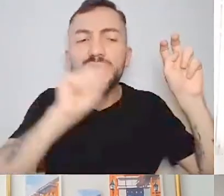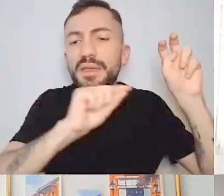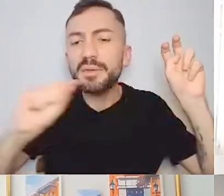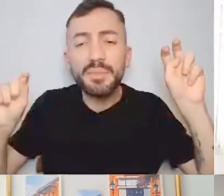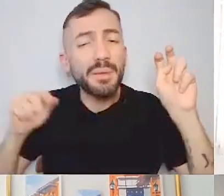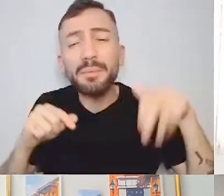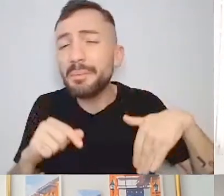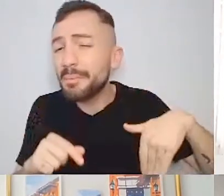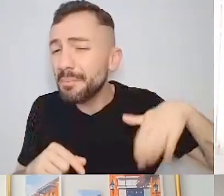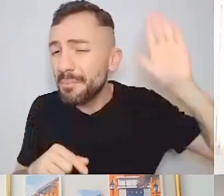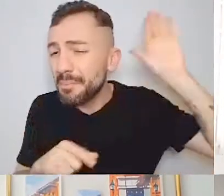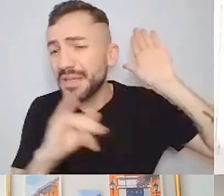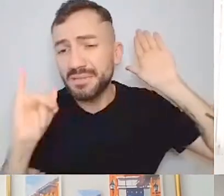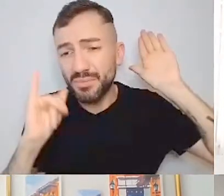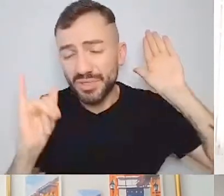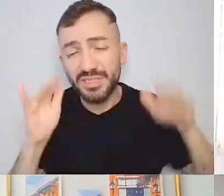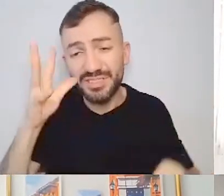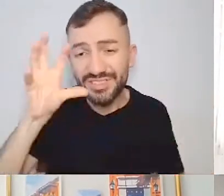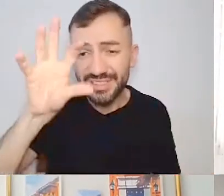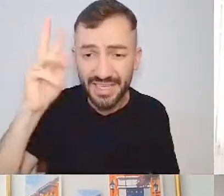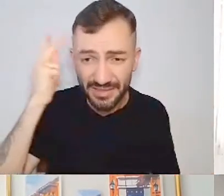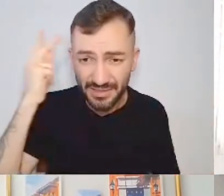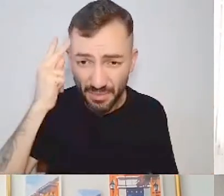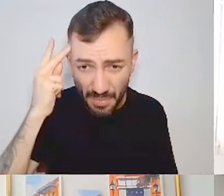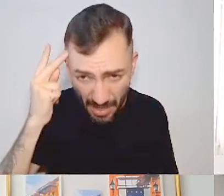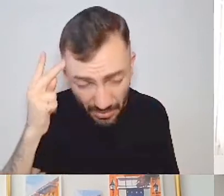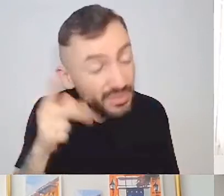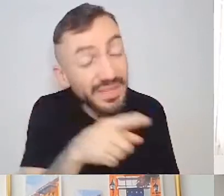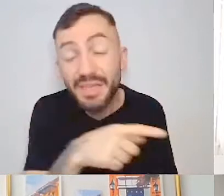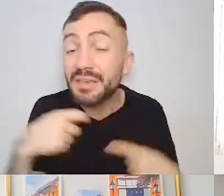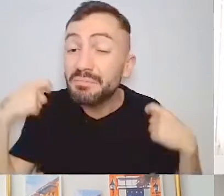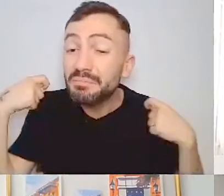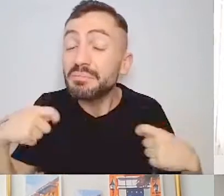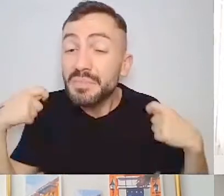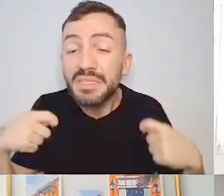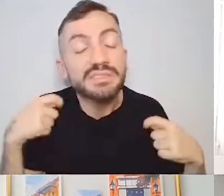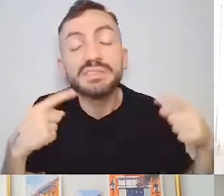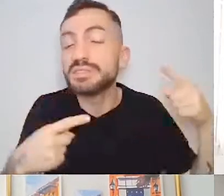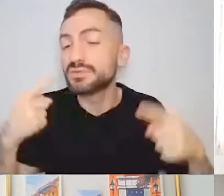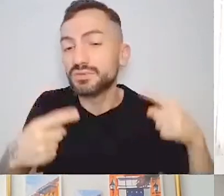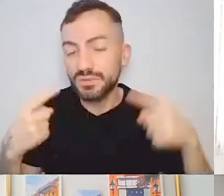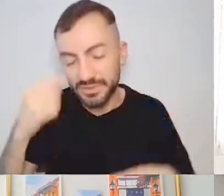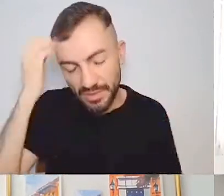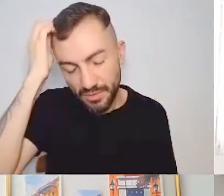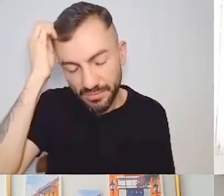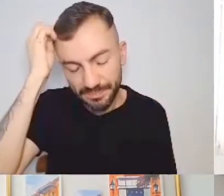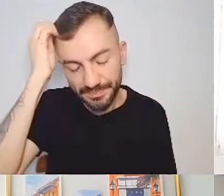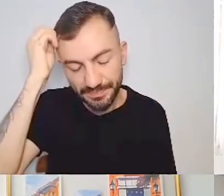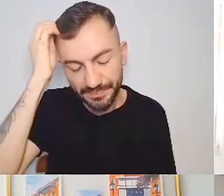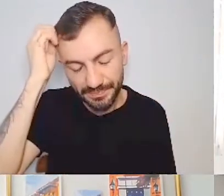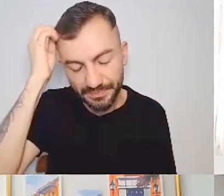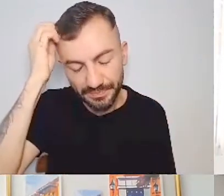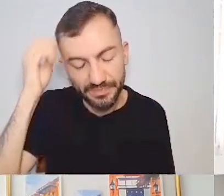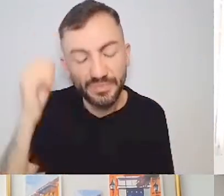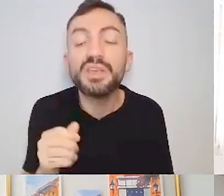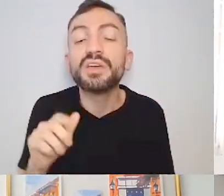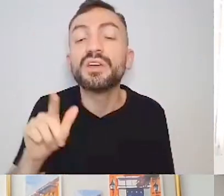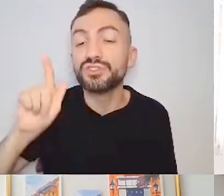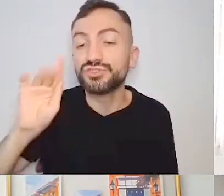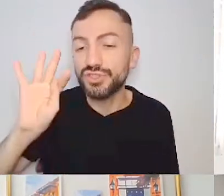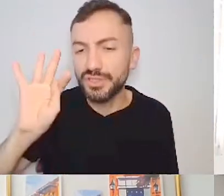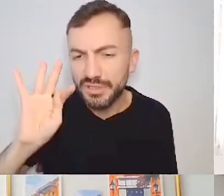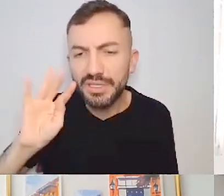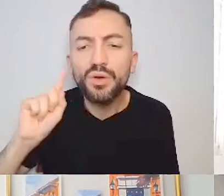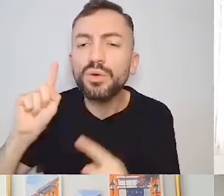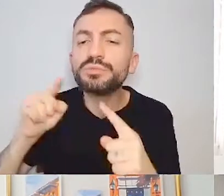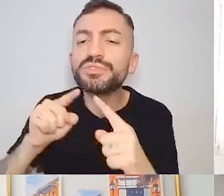mais votado em todo o estado de São Paulo, refletindo a necessidade dessa discussão. Dentre os objetivos do GT estava,